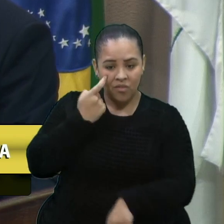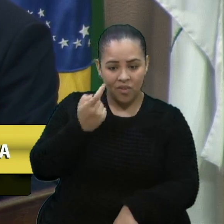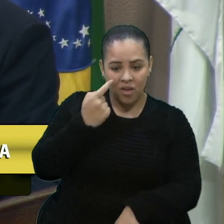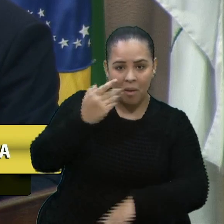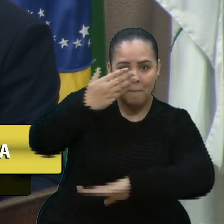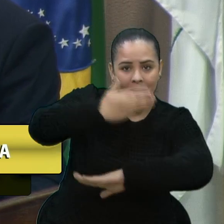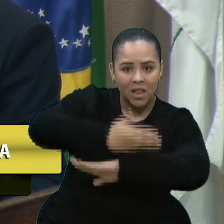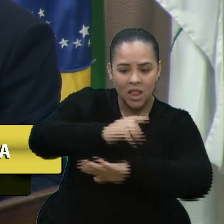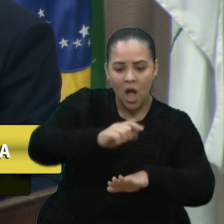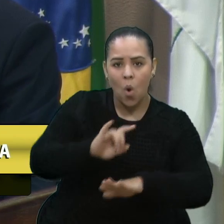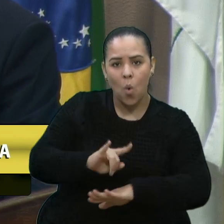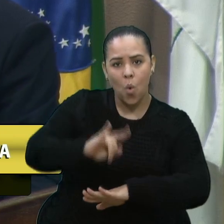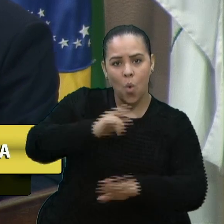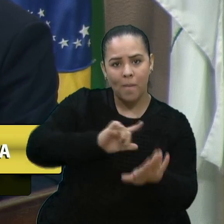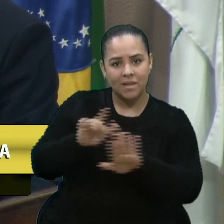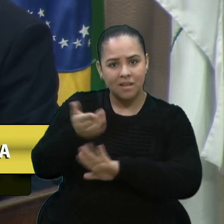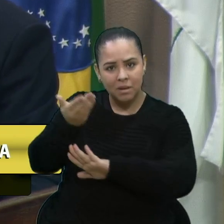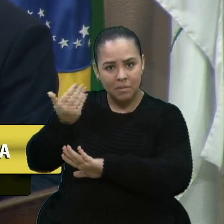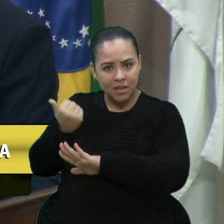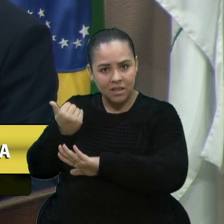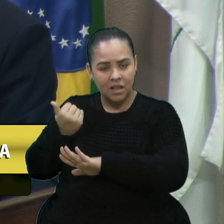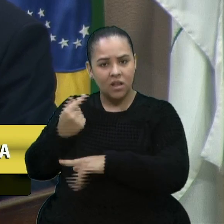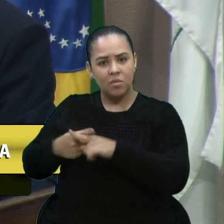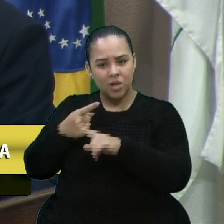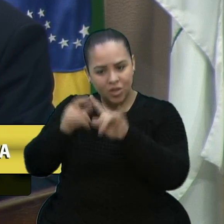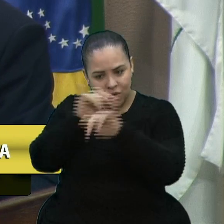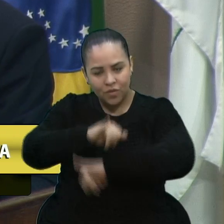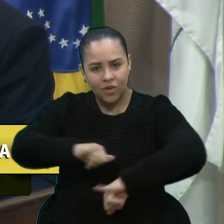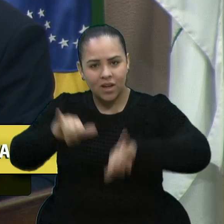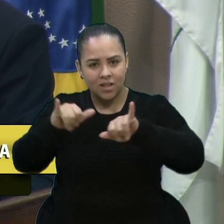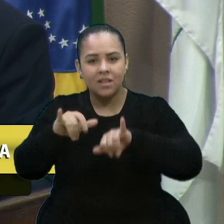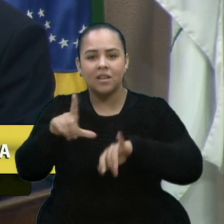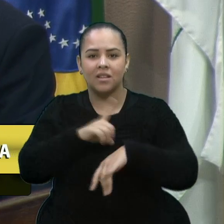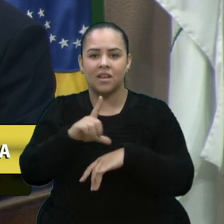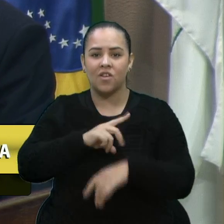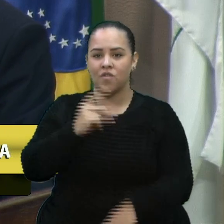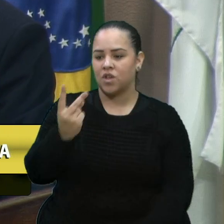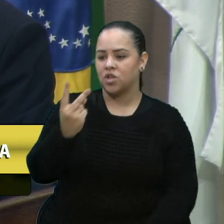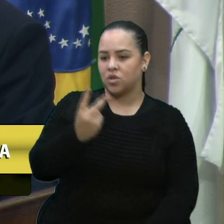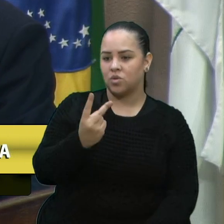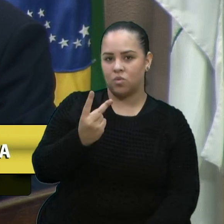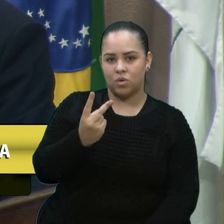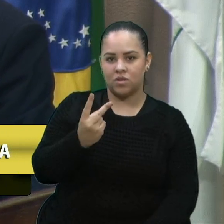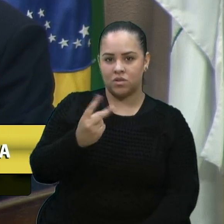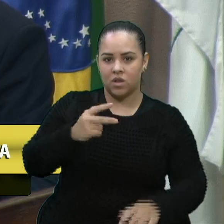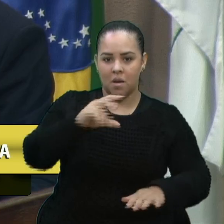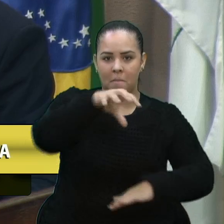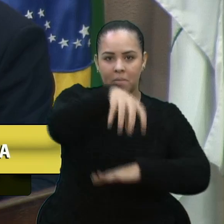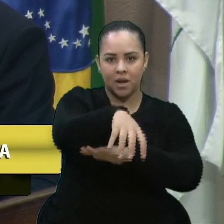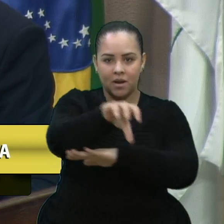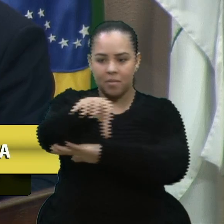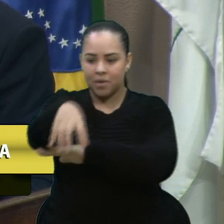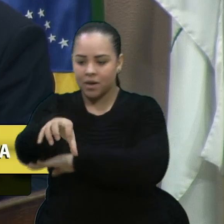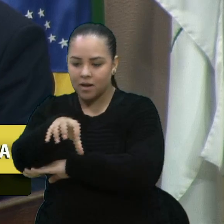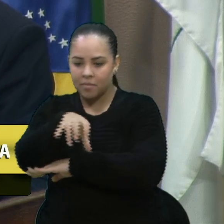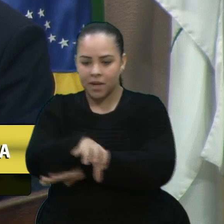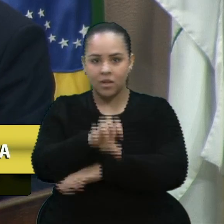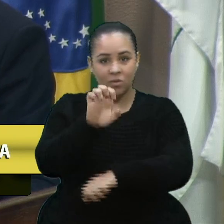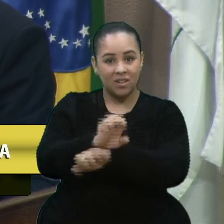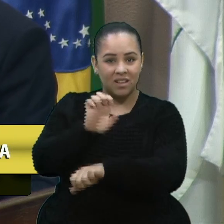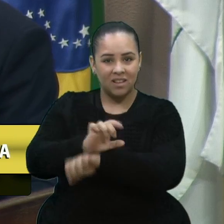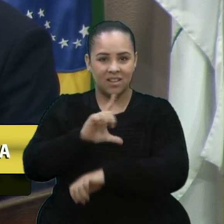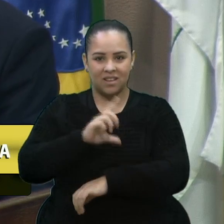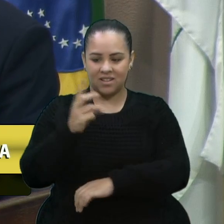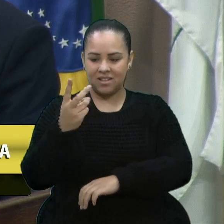última semana. Segundo divulgações nos órgãos de imprensa, serão 22 praças de pedágio no estado, com 13 novas